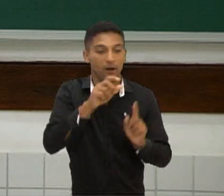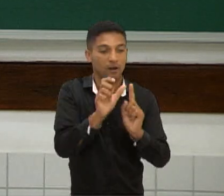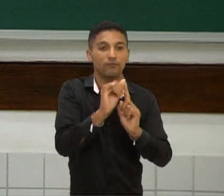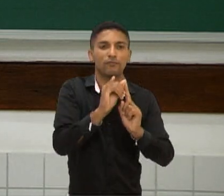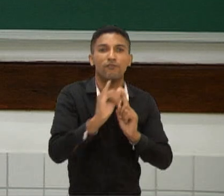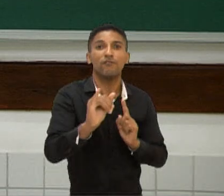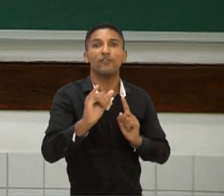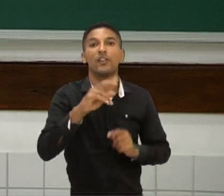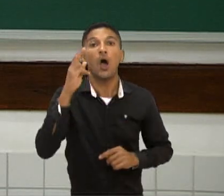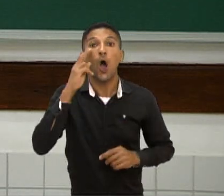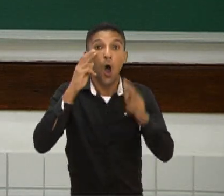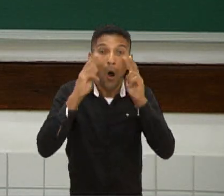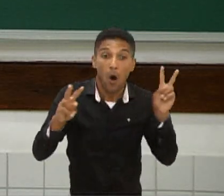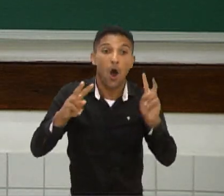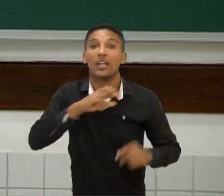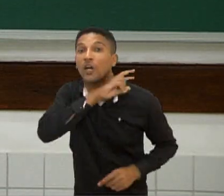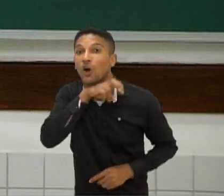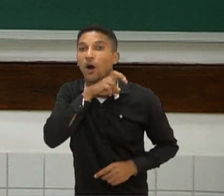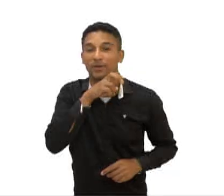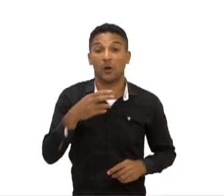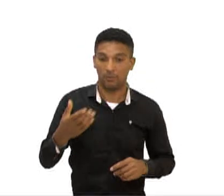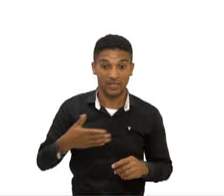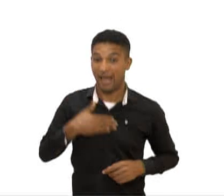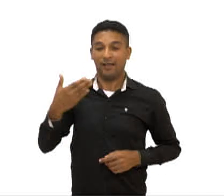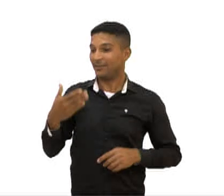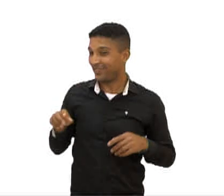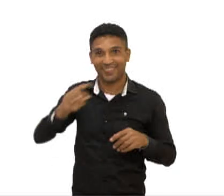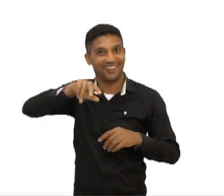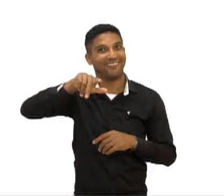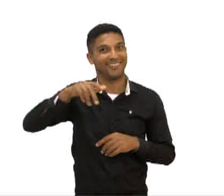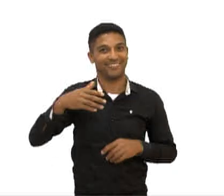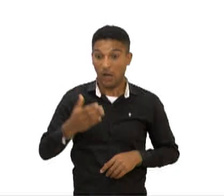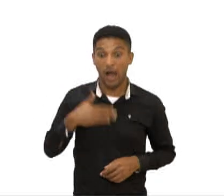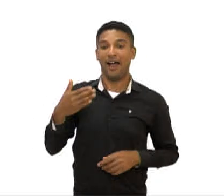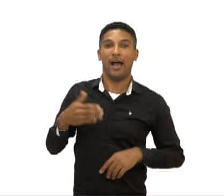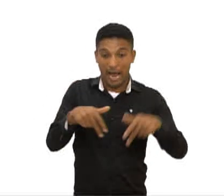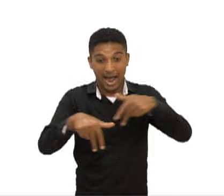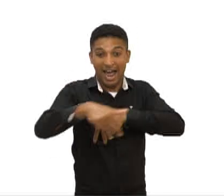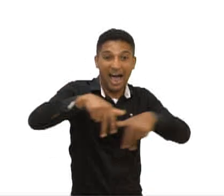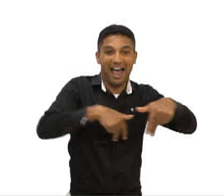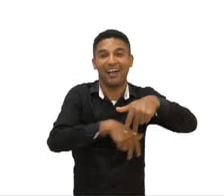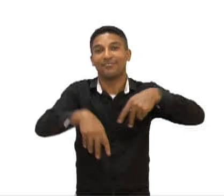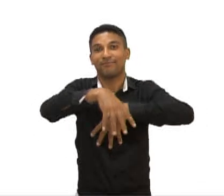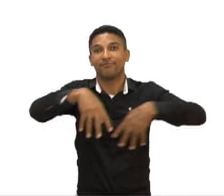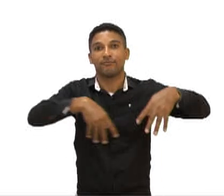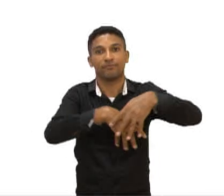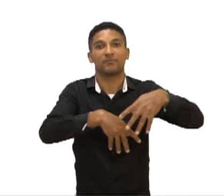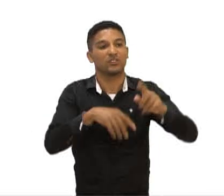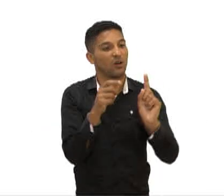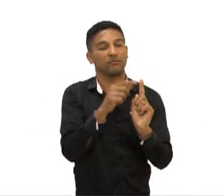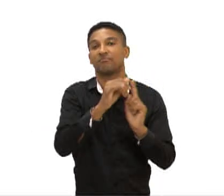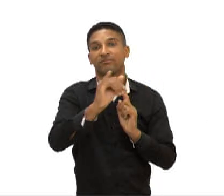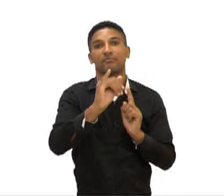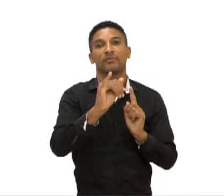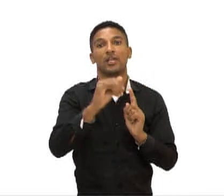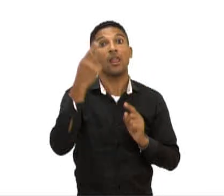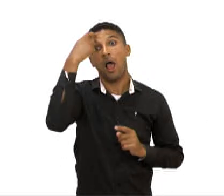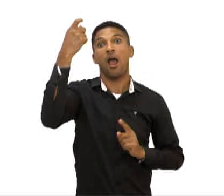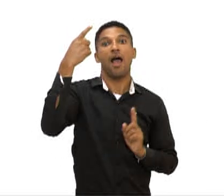E aqui vou deixar um quiz para vocês. Sobre a dança quadrilha, é correto afirmar que, alternativa